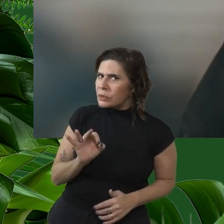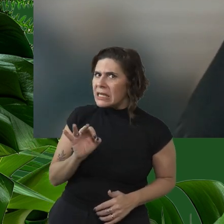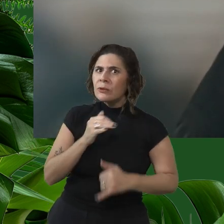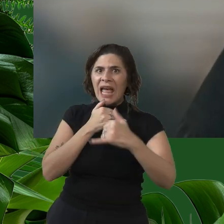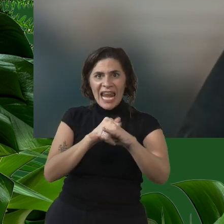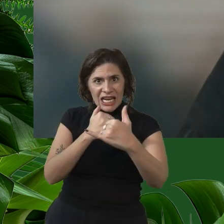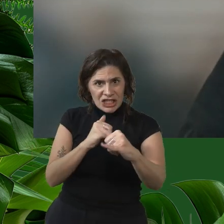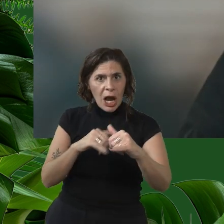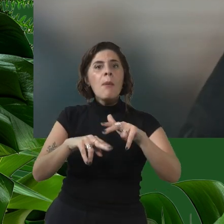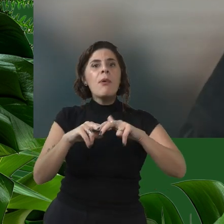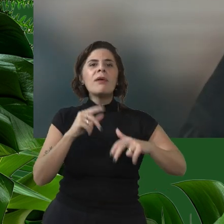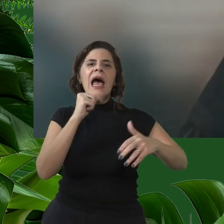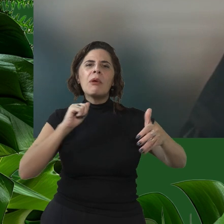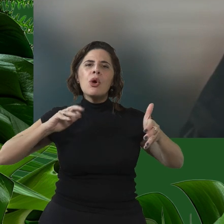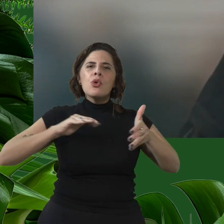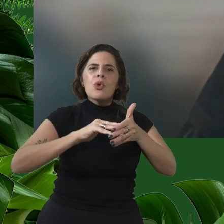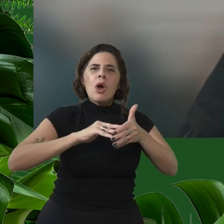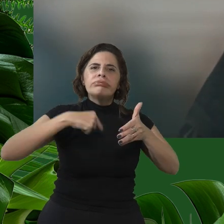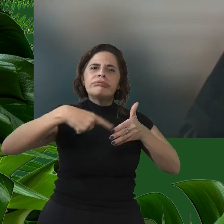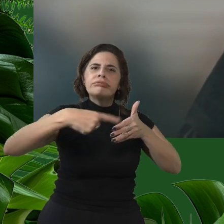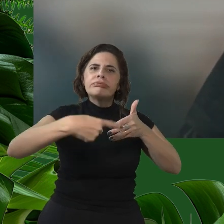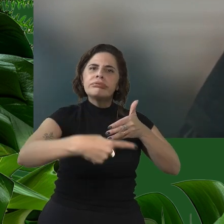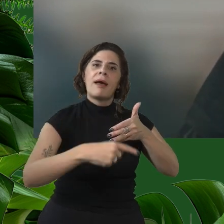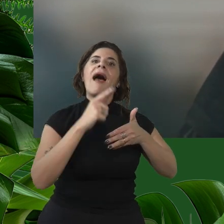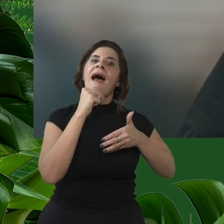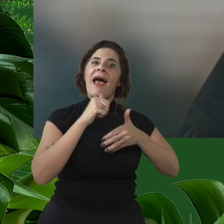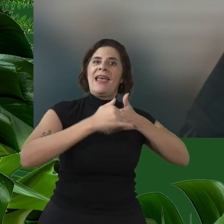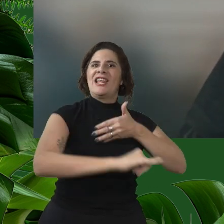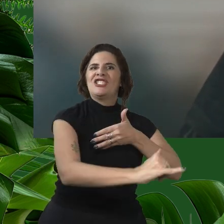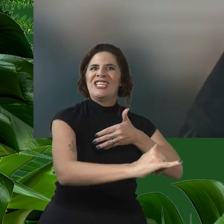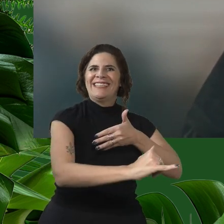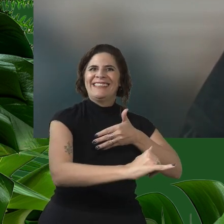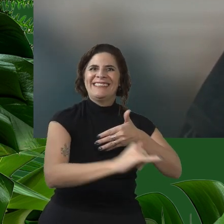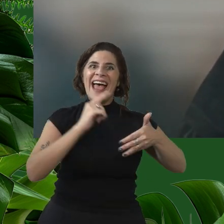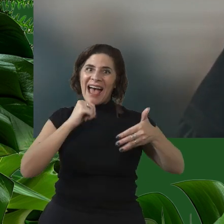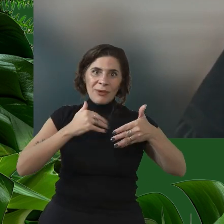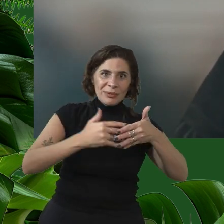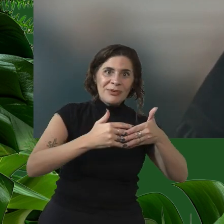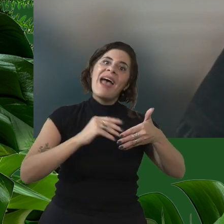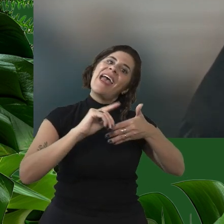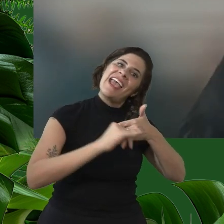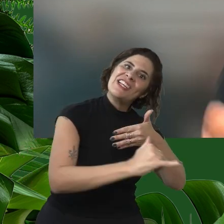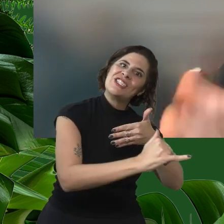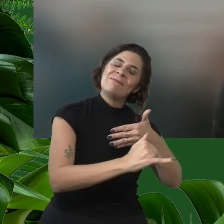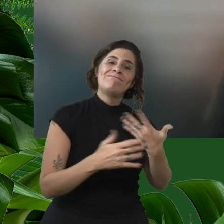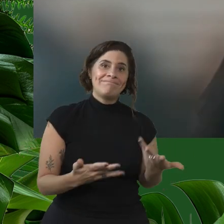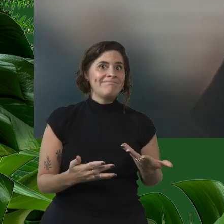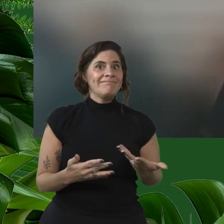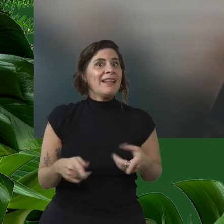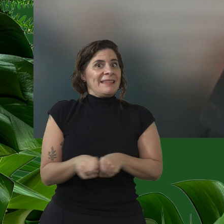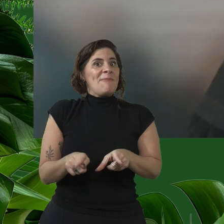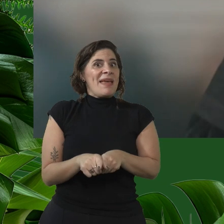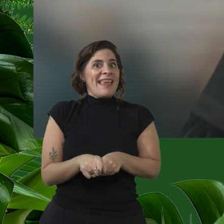oriunda de hidroelétricas, né? Então, a água também é quem gera grande parte da energia no Brasil. E se a gente for ver de